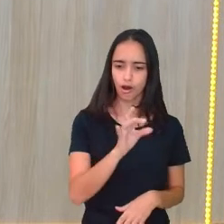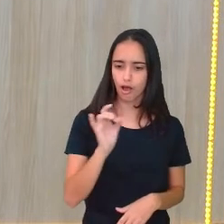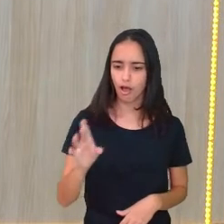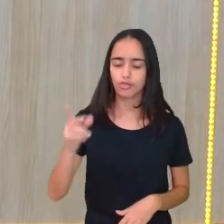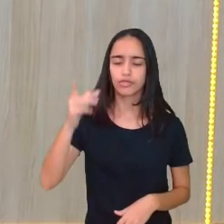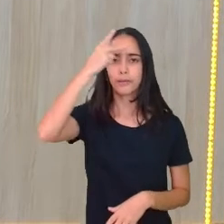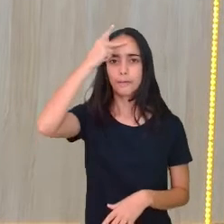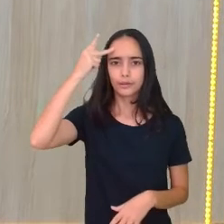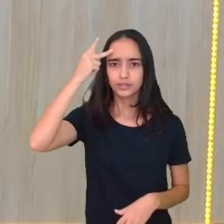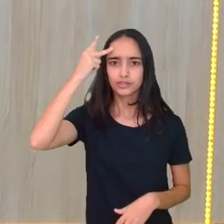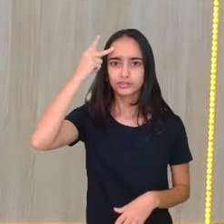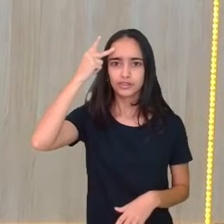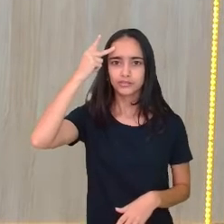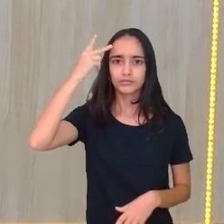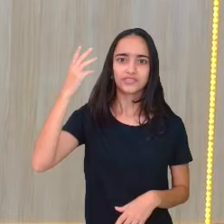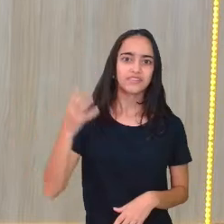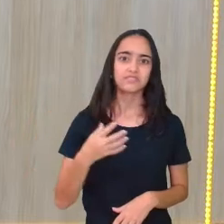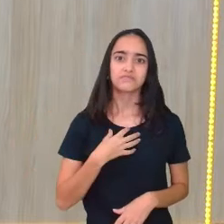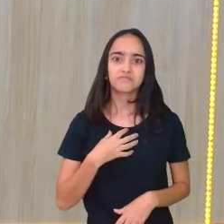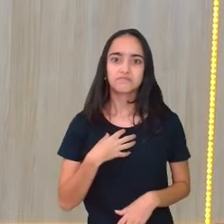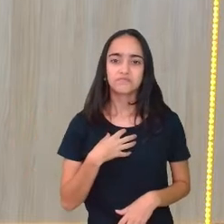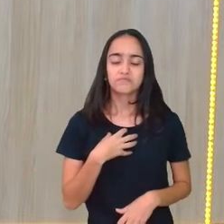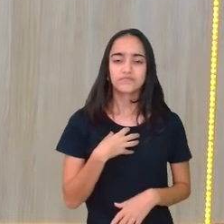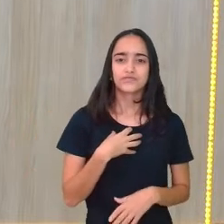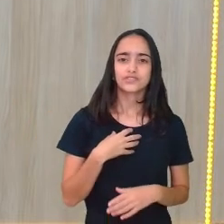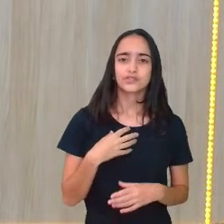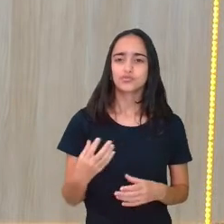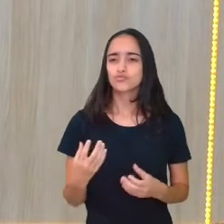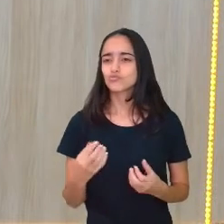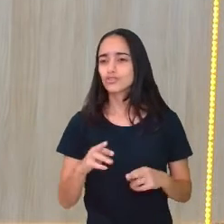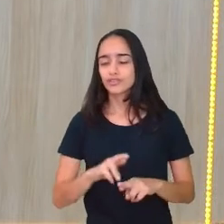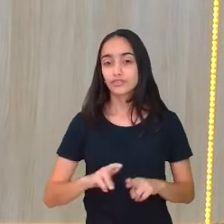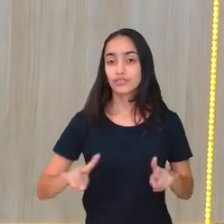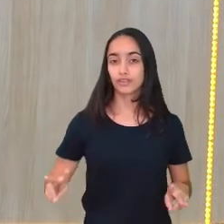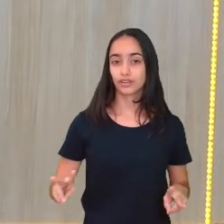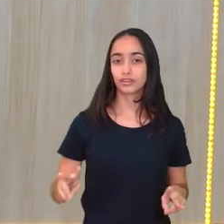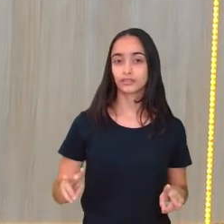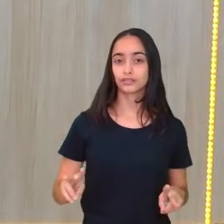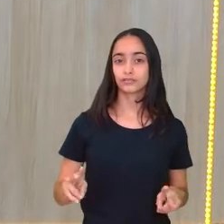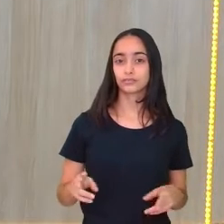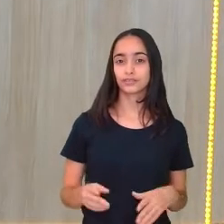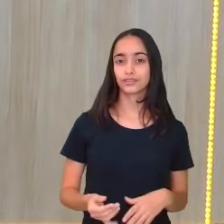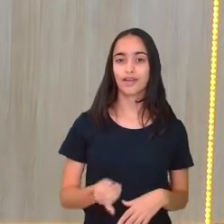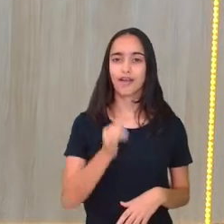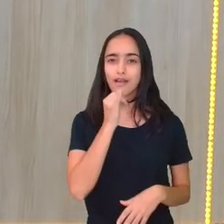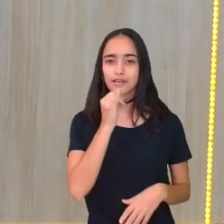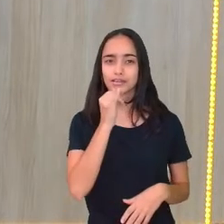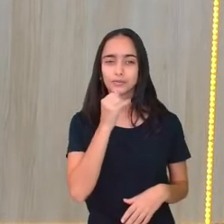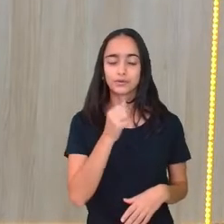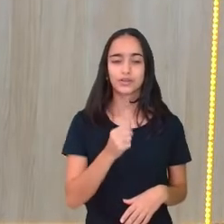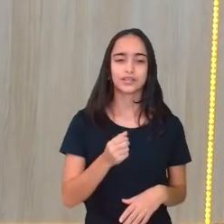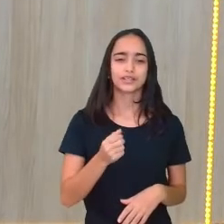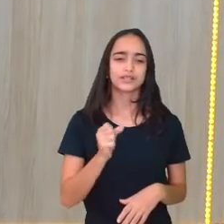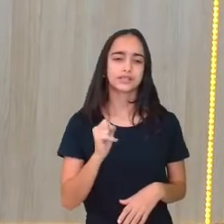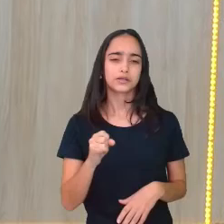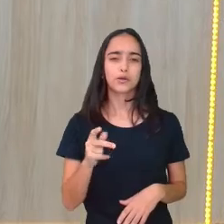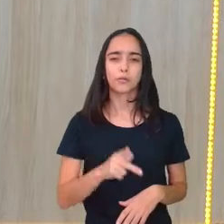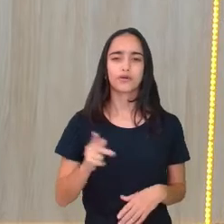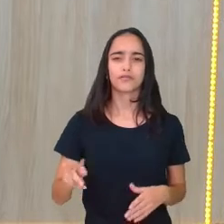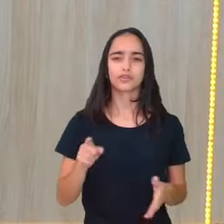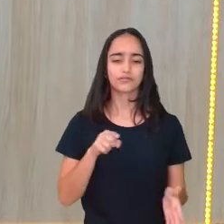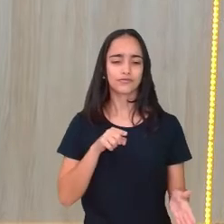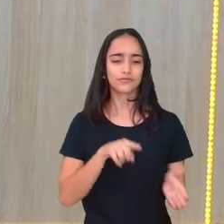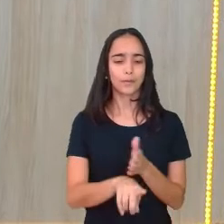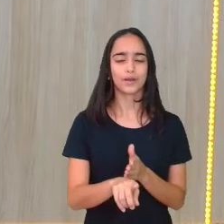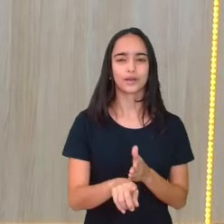diferente. É a mesma coisa quando algum professor ou professora faz uma pergunta, né? Olha, me digam aqui o que é a